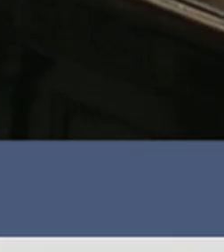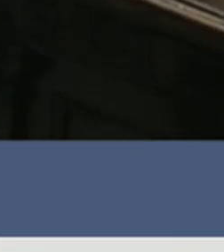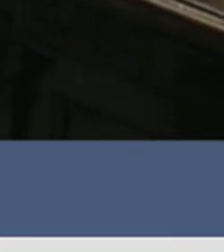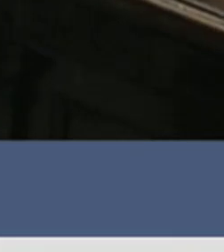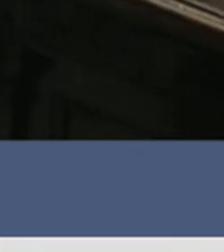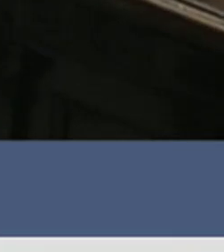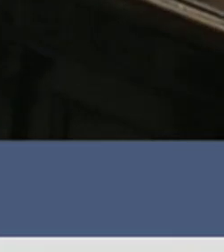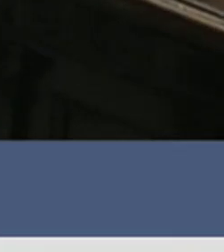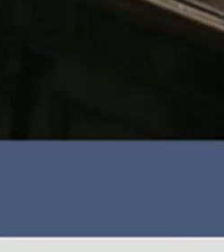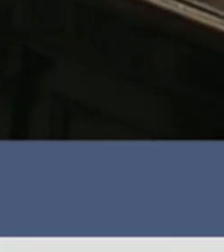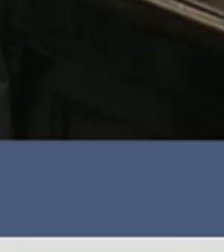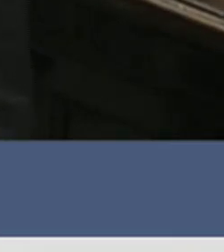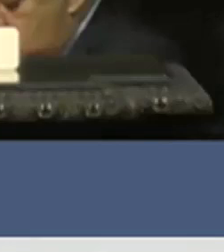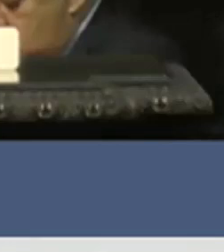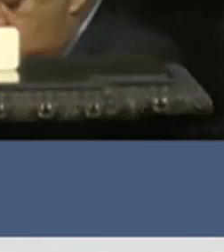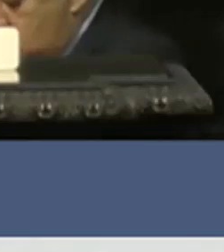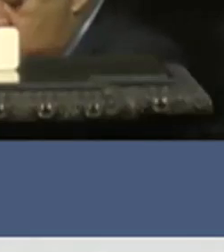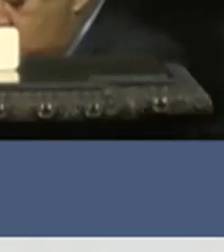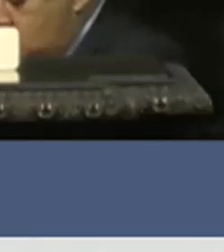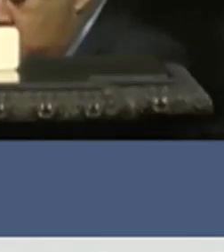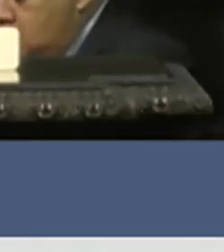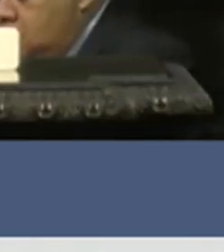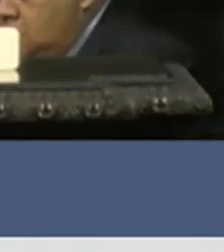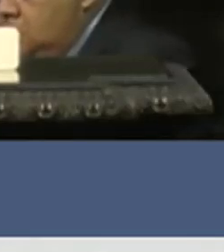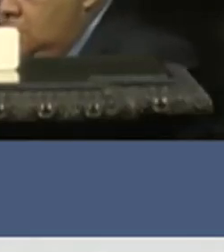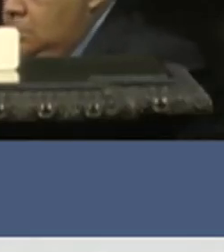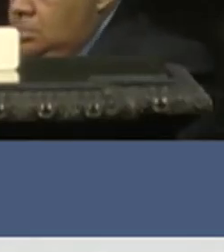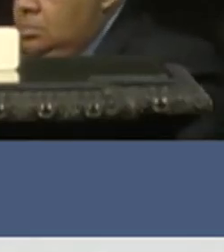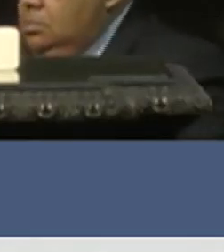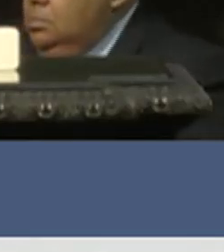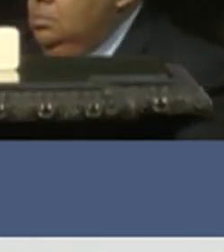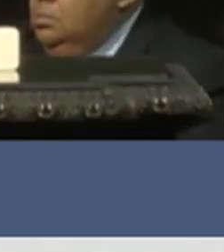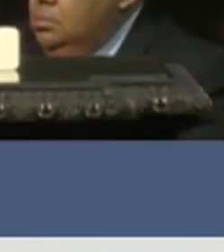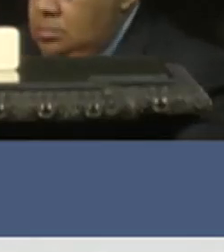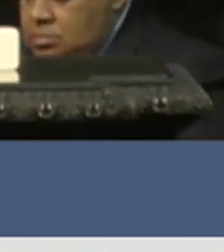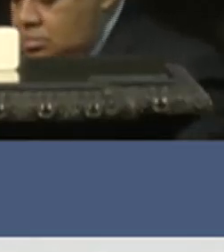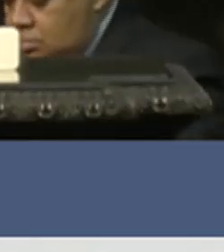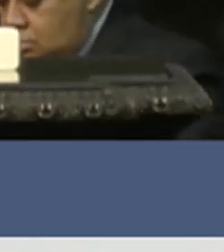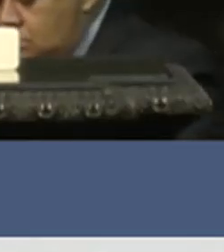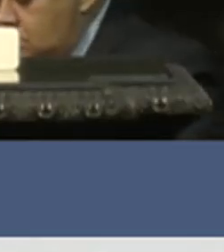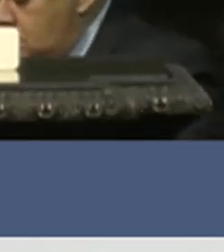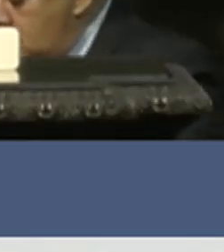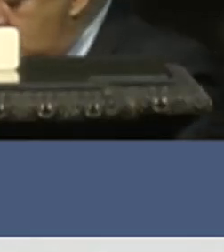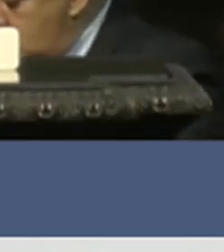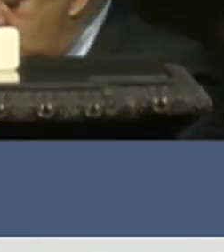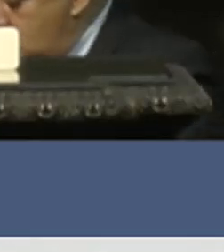17h30. Lida e aprovada a ata, passa-se a ordem do dia. Anuncio.